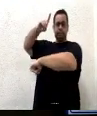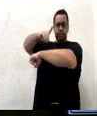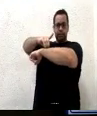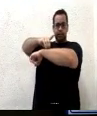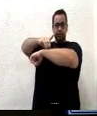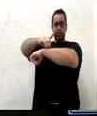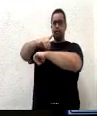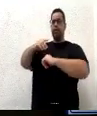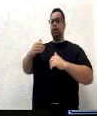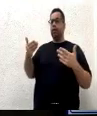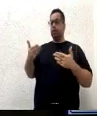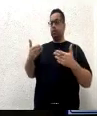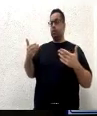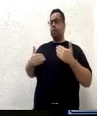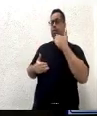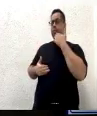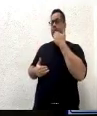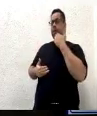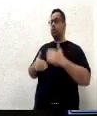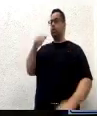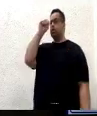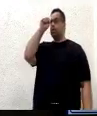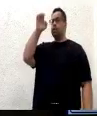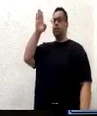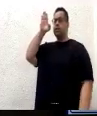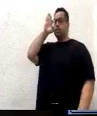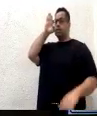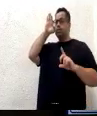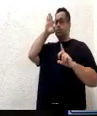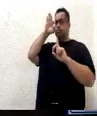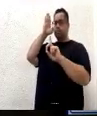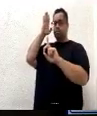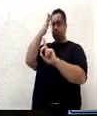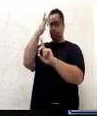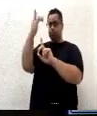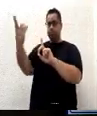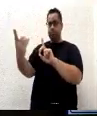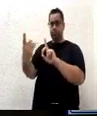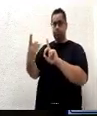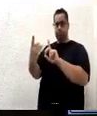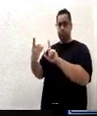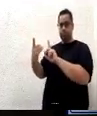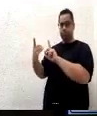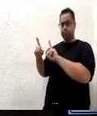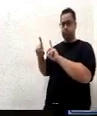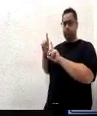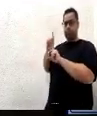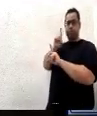recepcione a convidada. Obrigado, vereador.